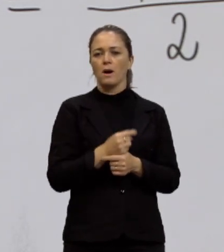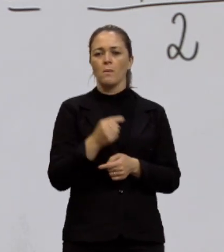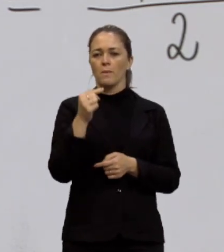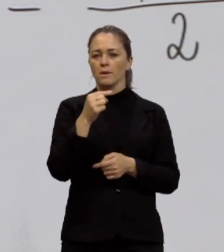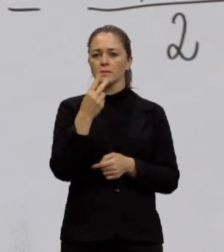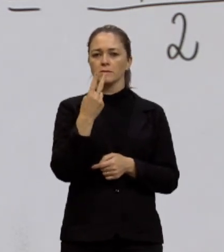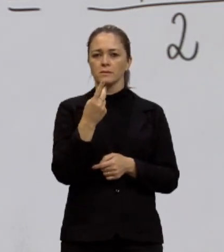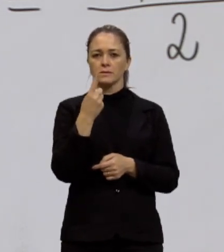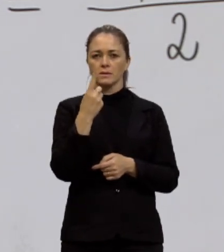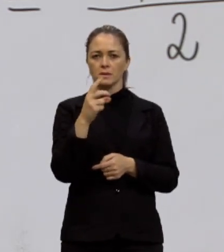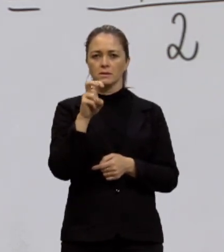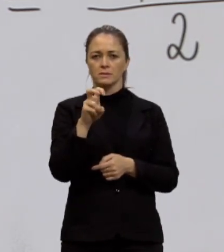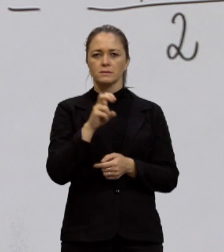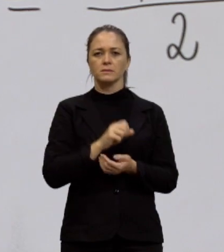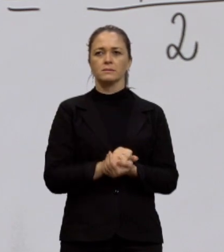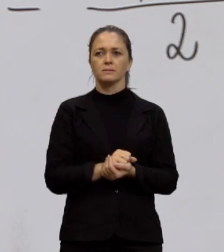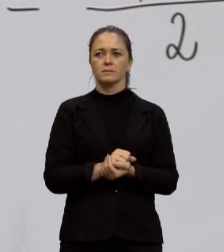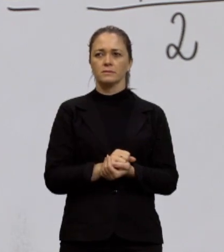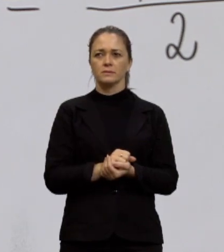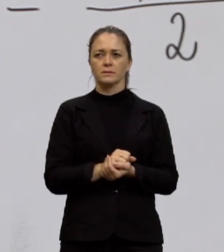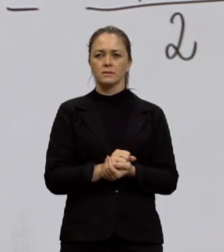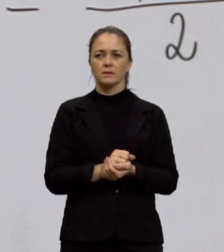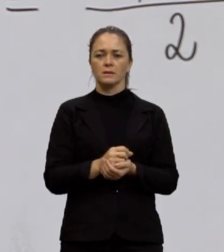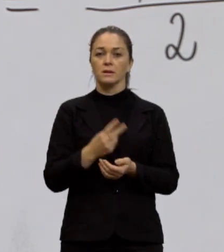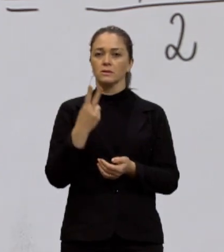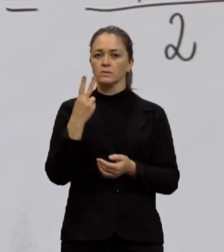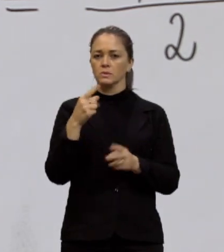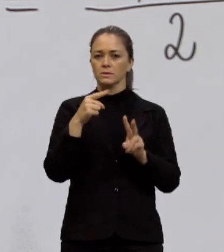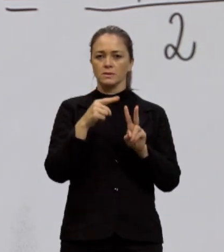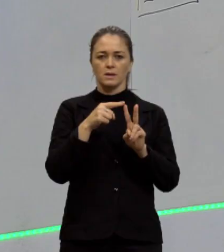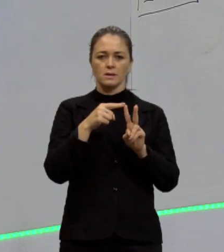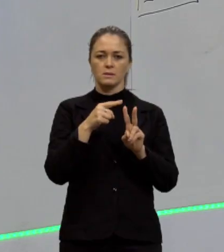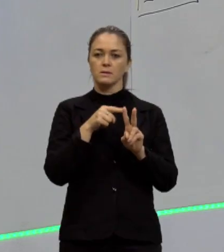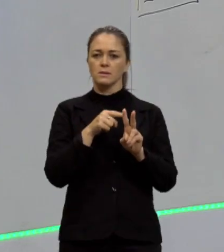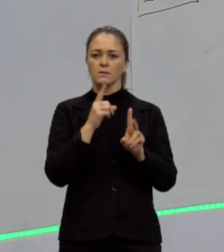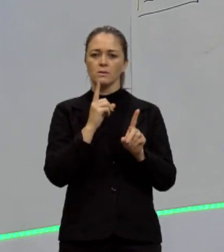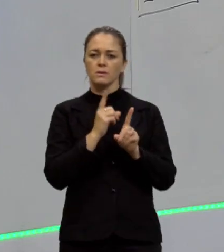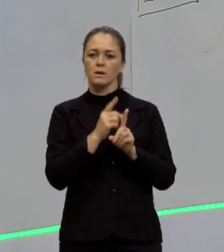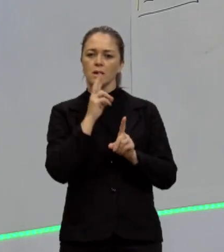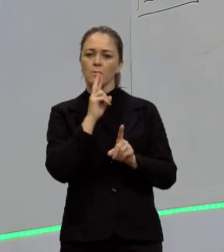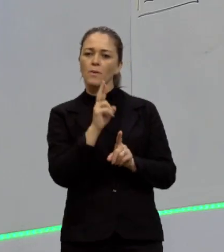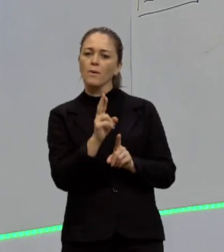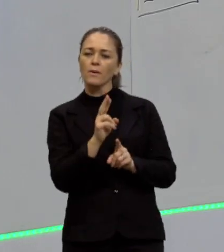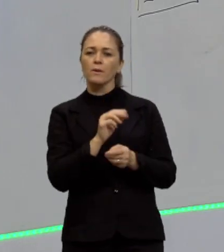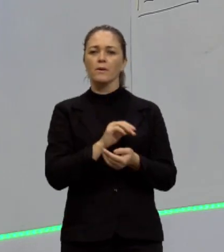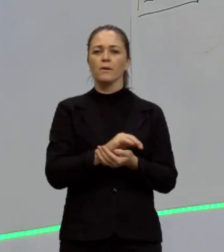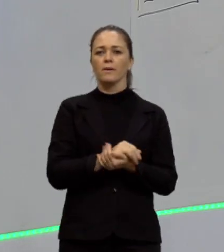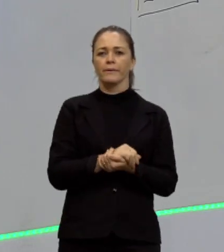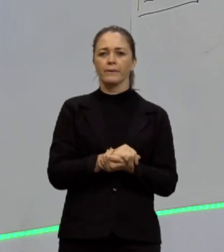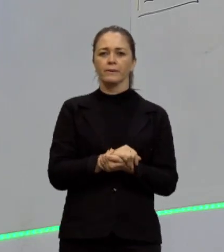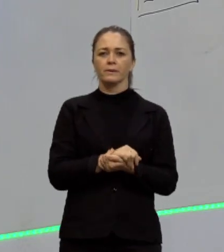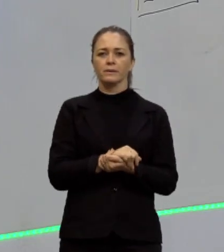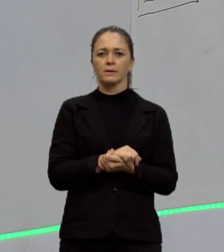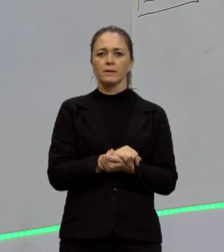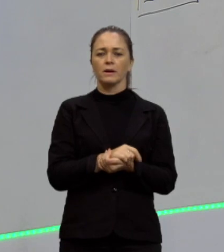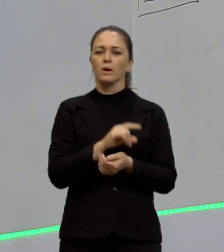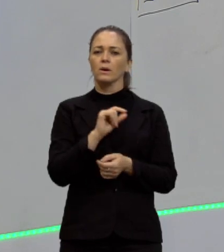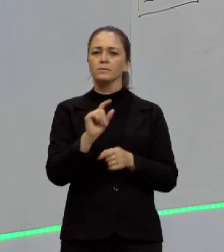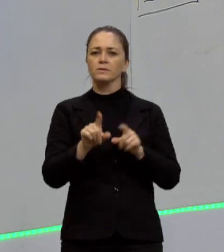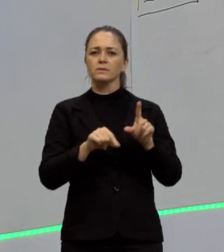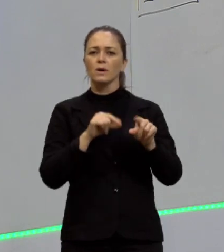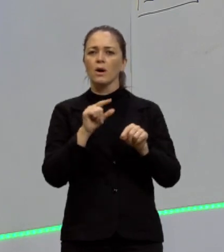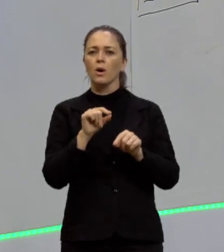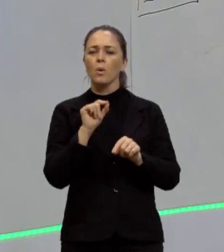15. Estas são as raízes que eu encontrei. Agora que vem nós decidirmos